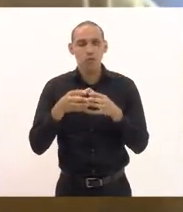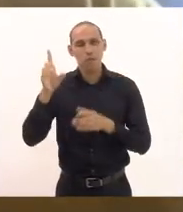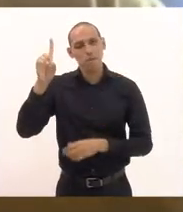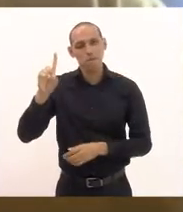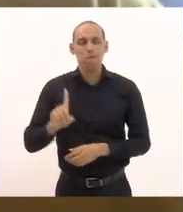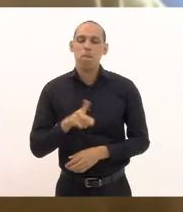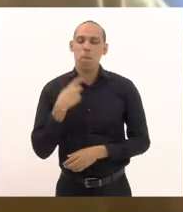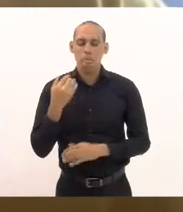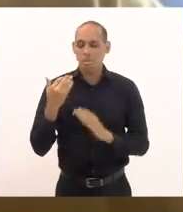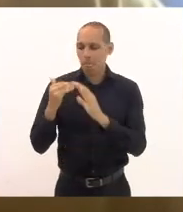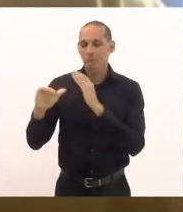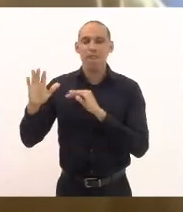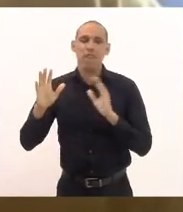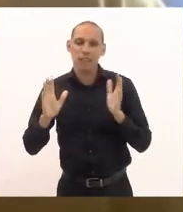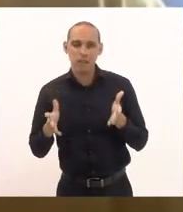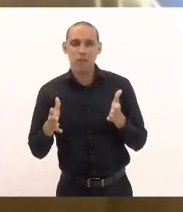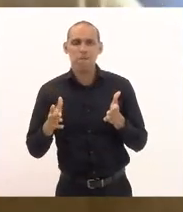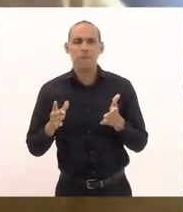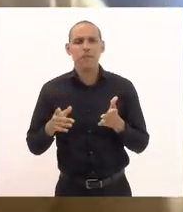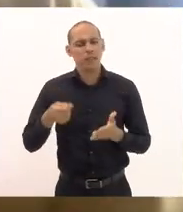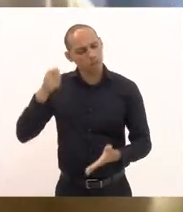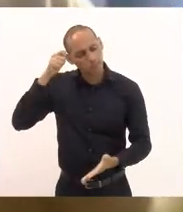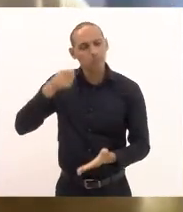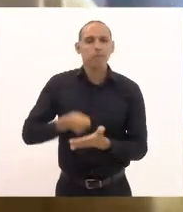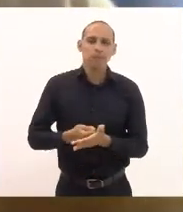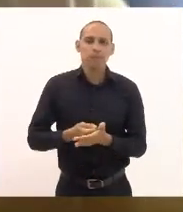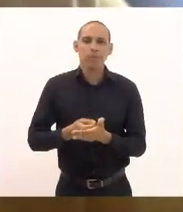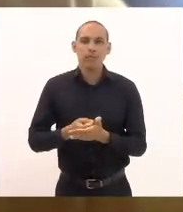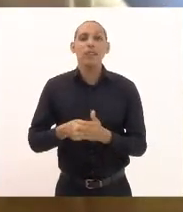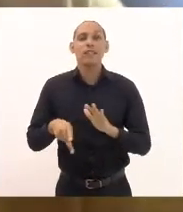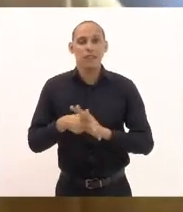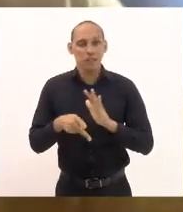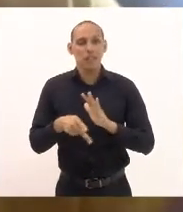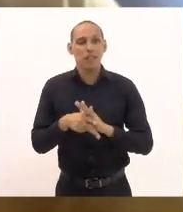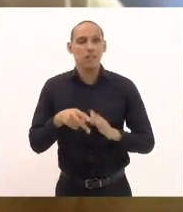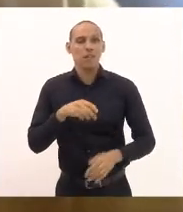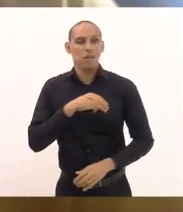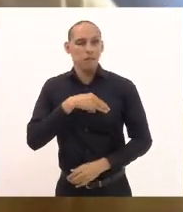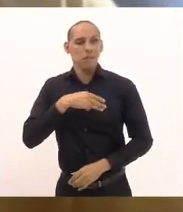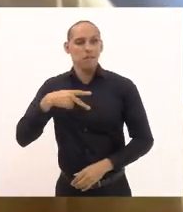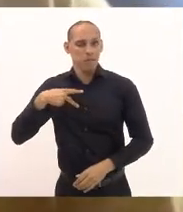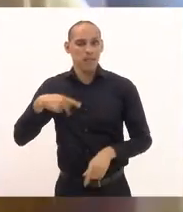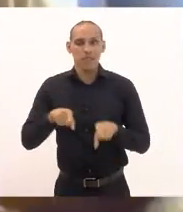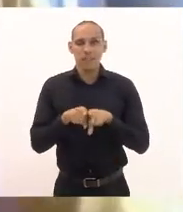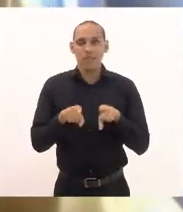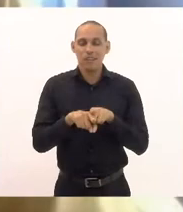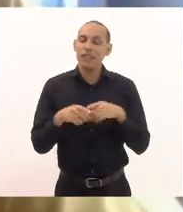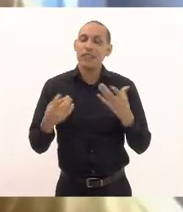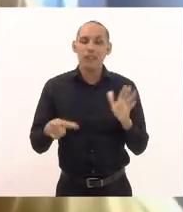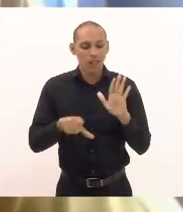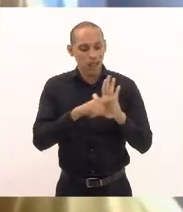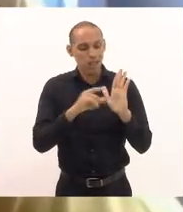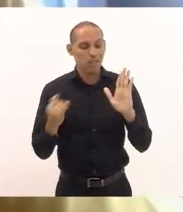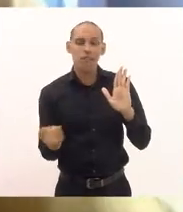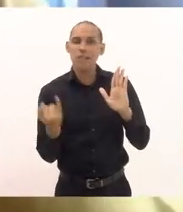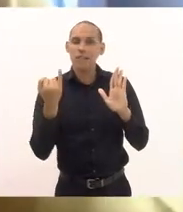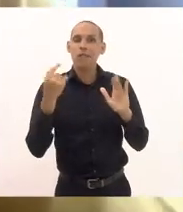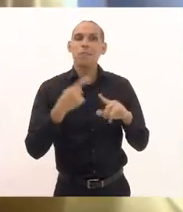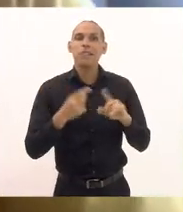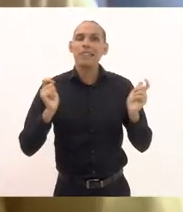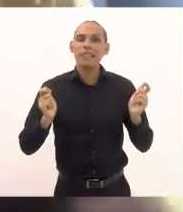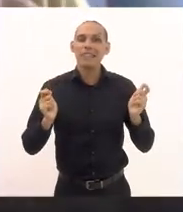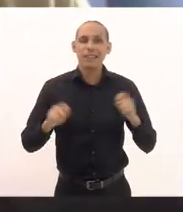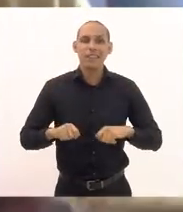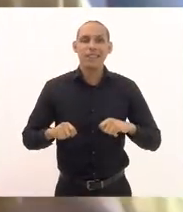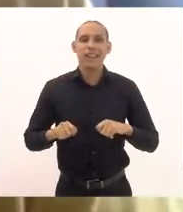já encaminhamos o cumpra-se até para o Ministério Público. Então, esta lei é muito importante porque garante a